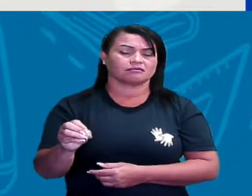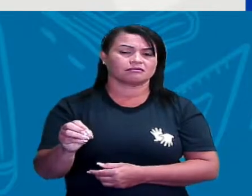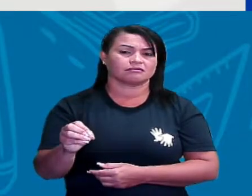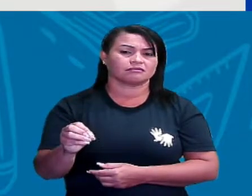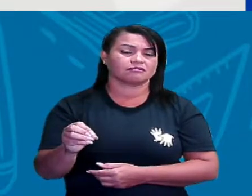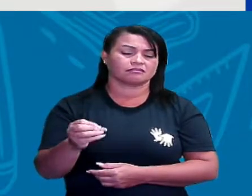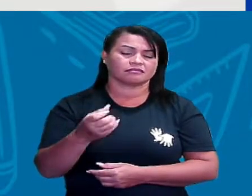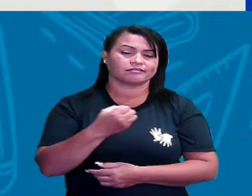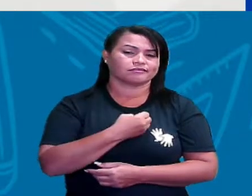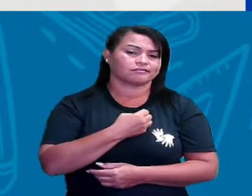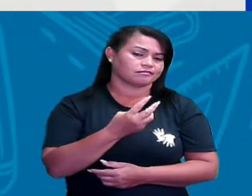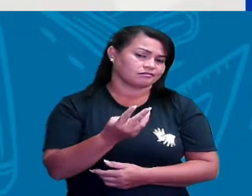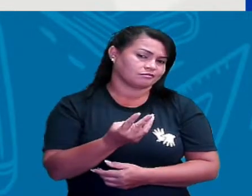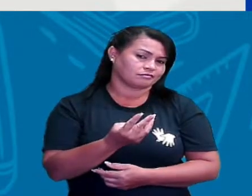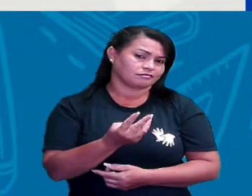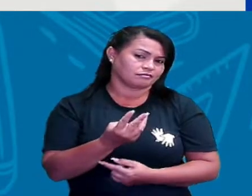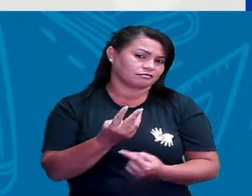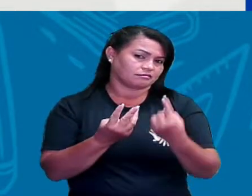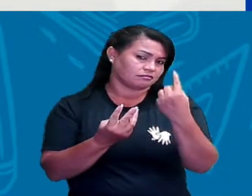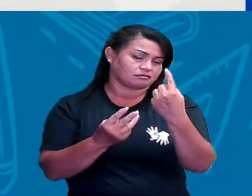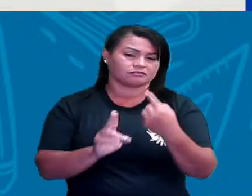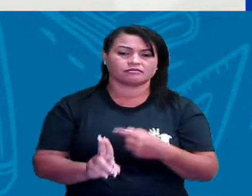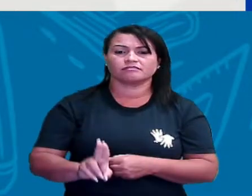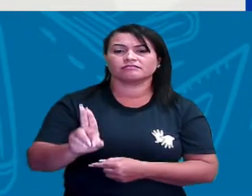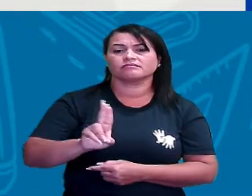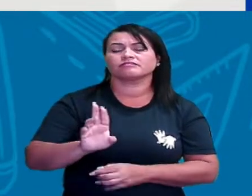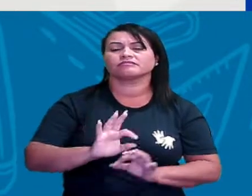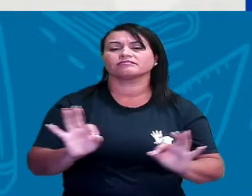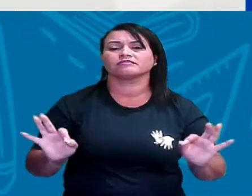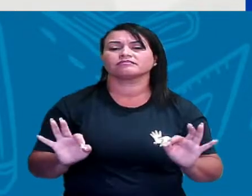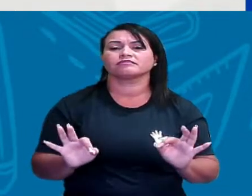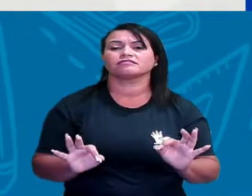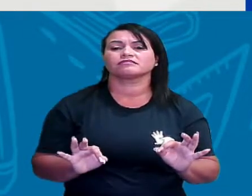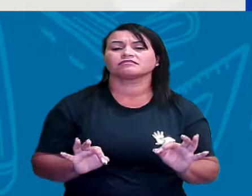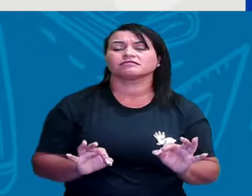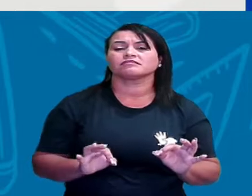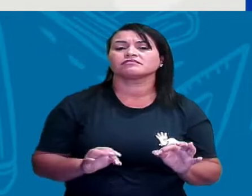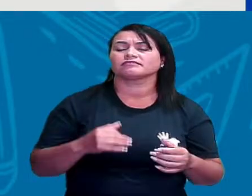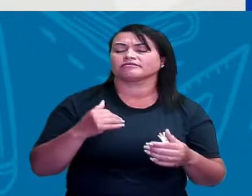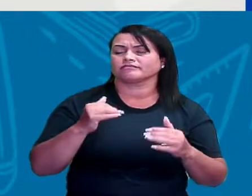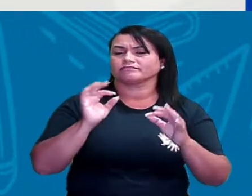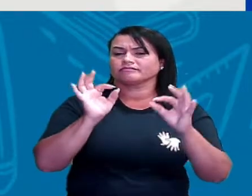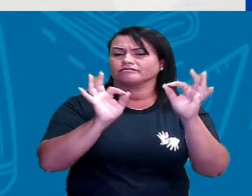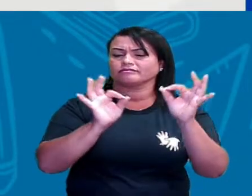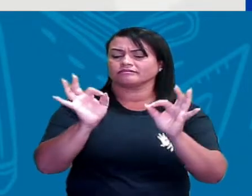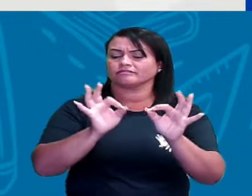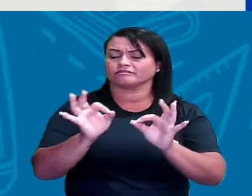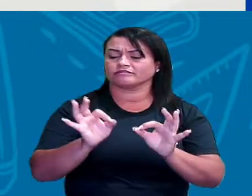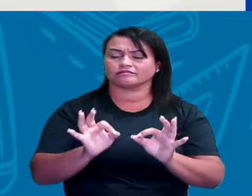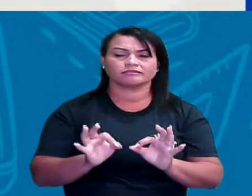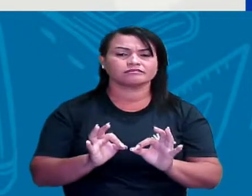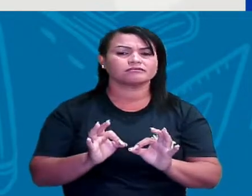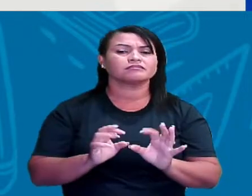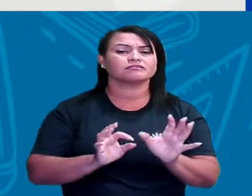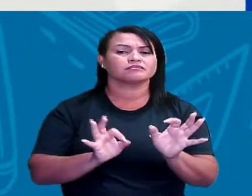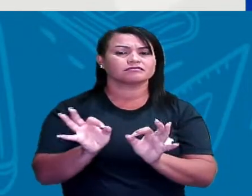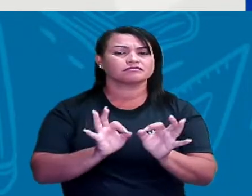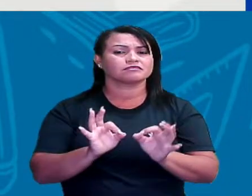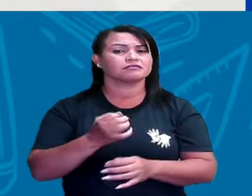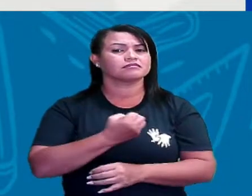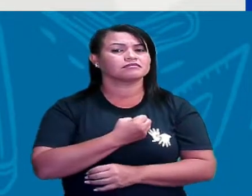o número 3, que é apenas uma unidade, tá certo? Então, é assim que nós formamos os números, não